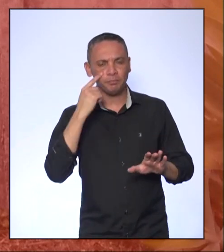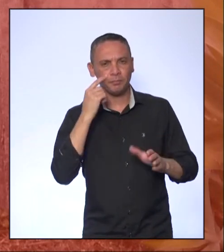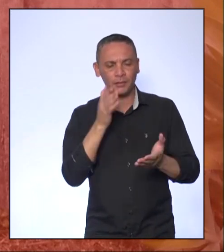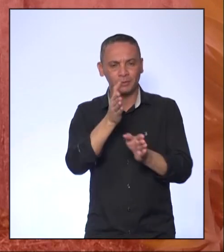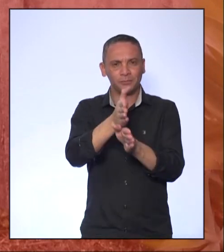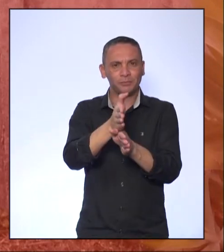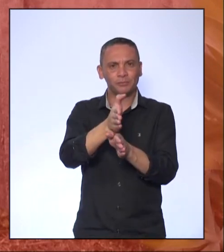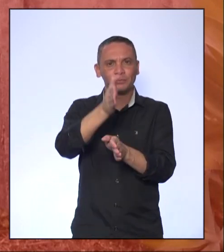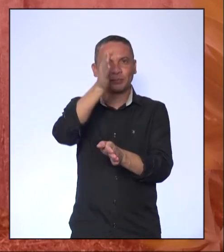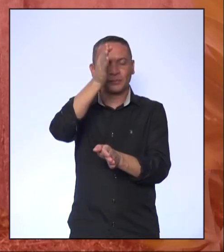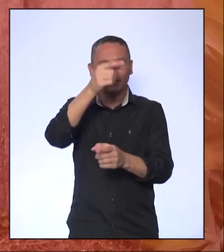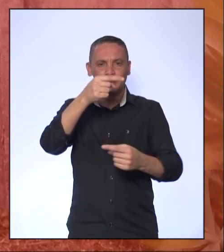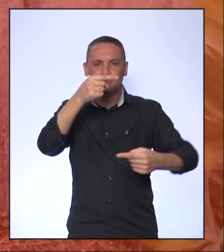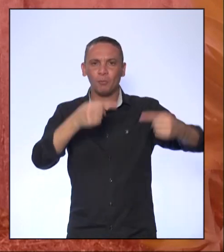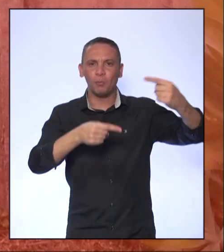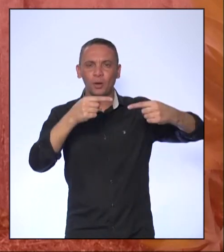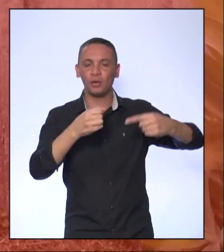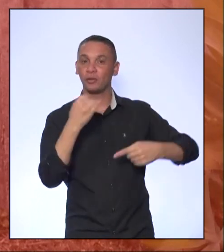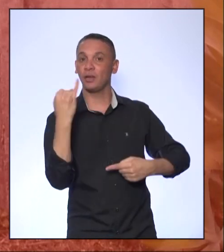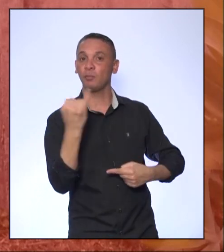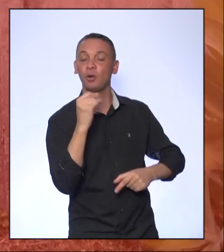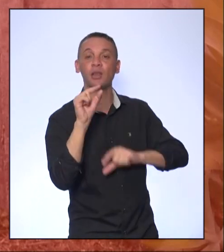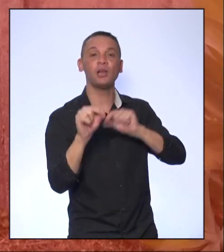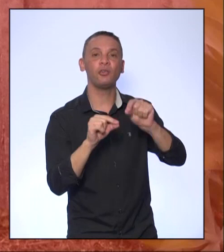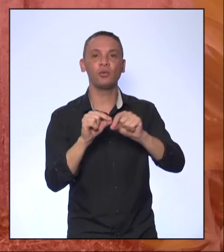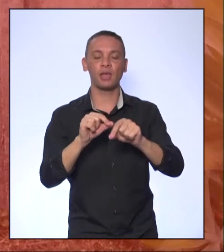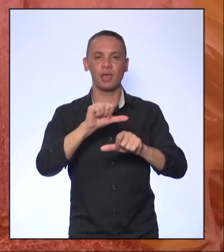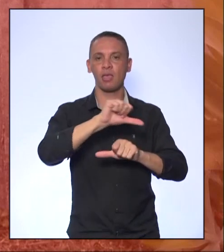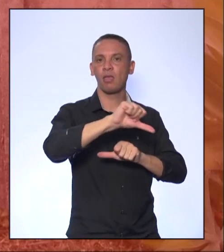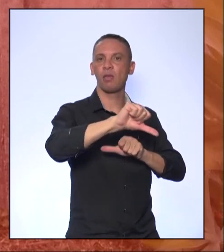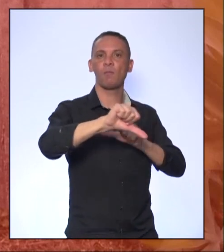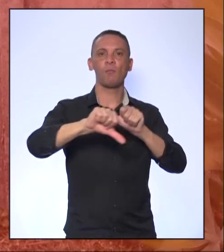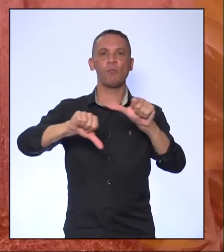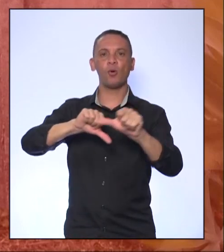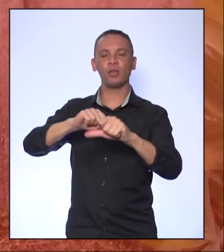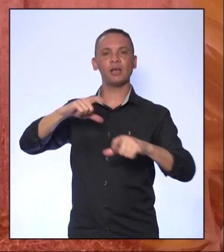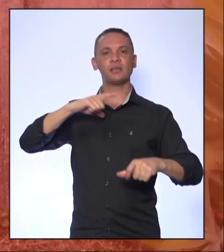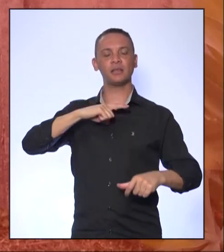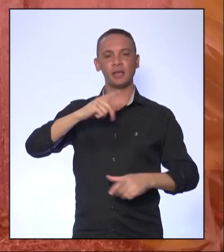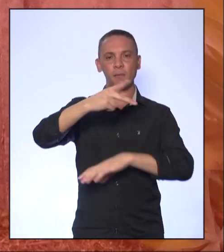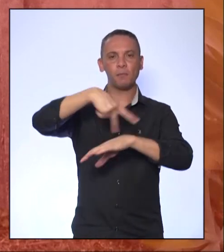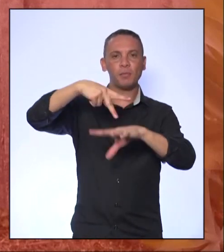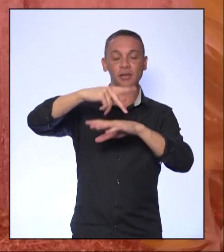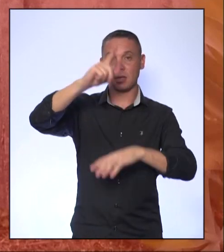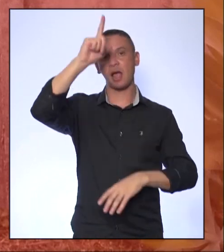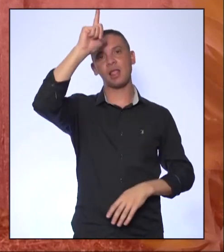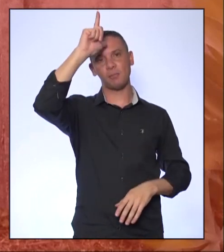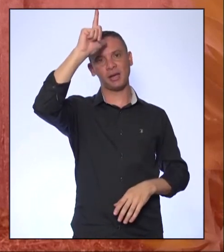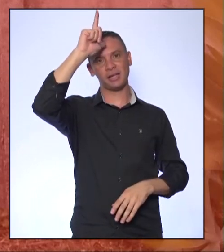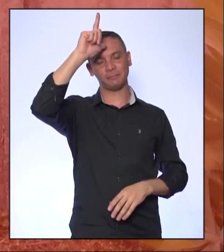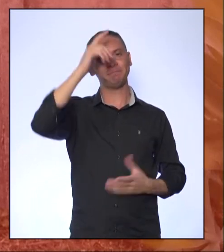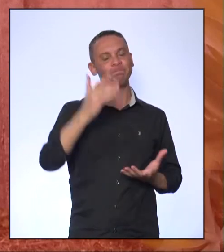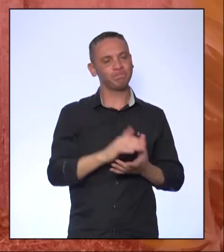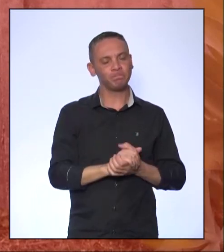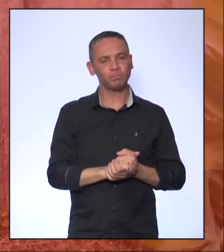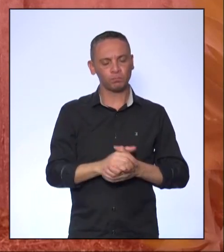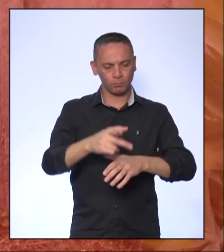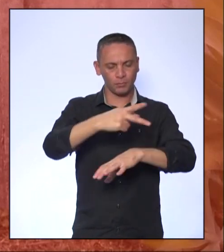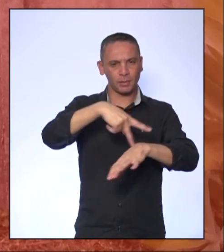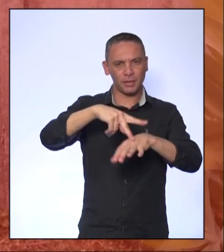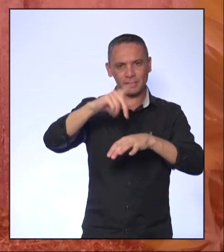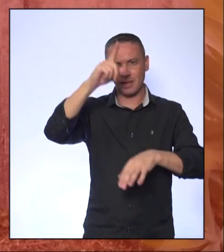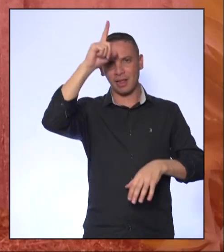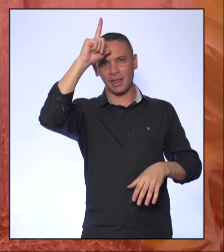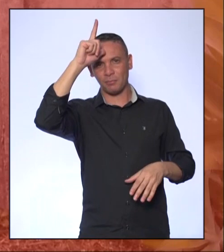divisão geopolítica, é importante lembrar das mudanças que aconteceram na Alemanha no mesmo período. O país, que tinha